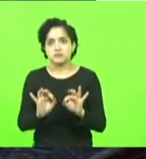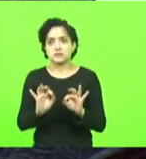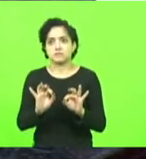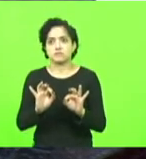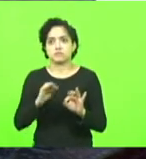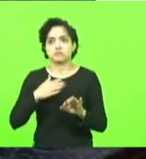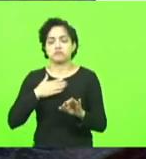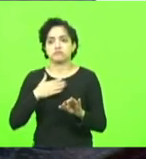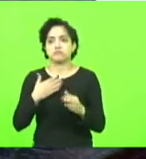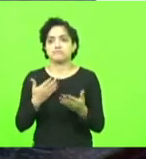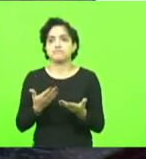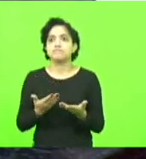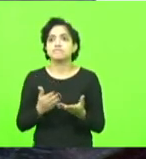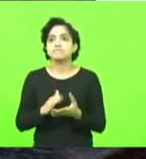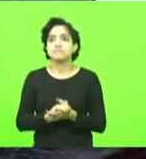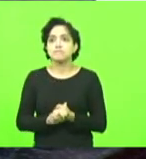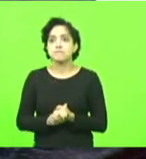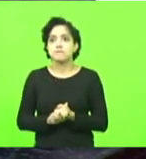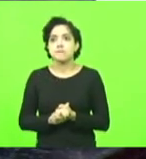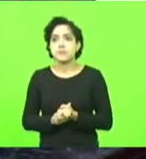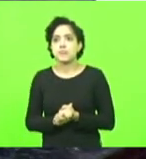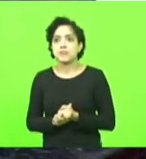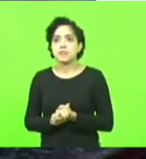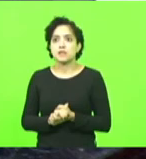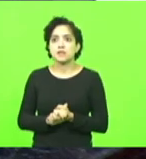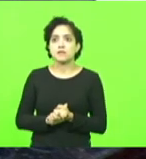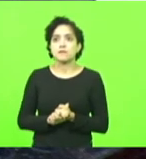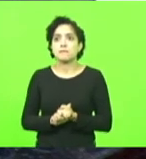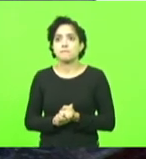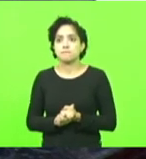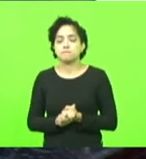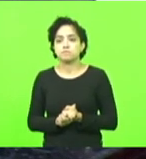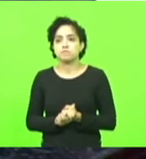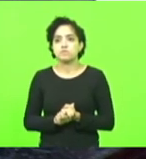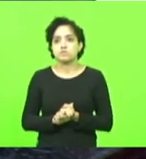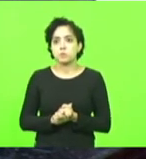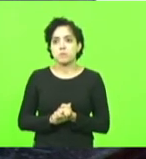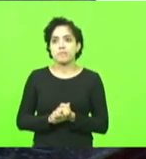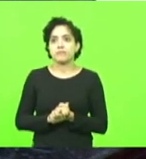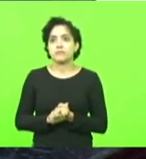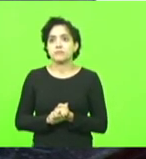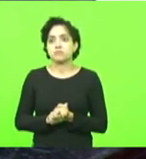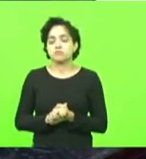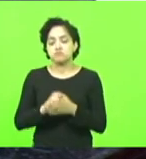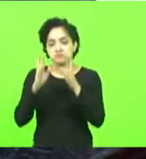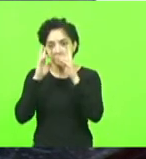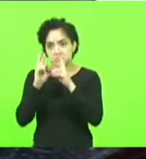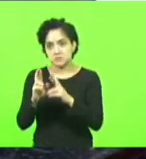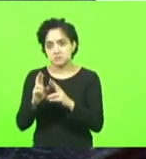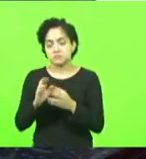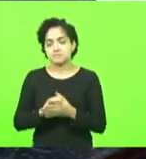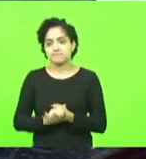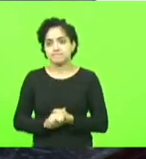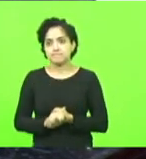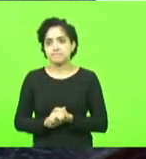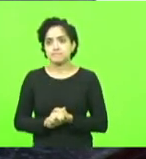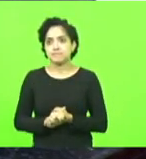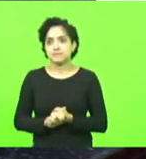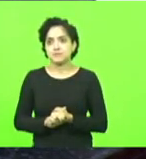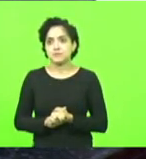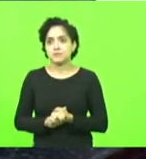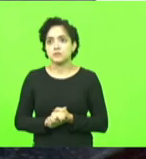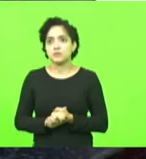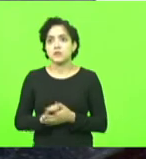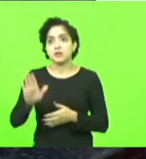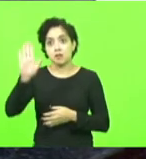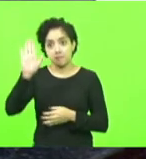não. Então, tá, então, fica com o senhor. Tá certo. Respeito que interessa. Mas saiba que dar a